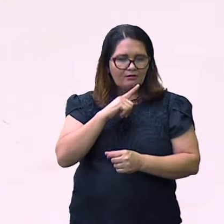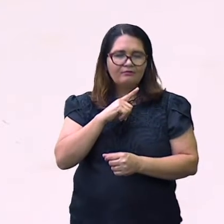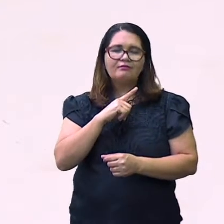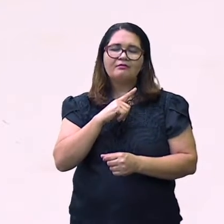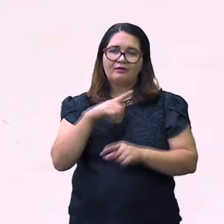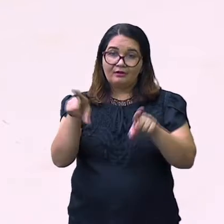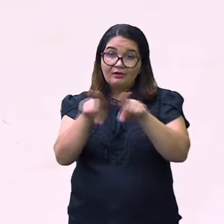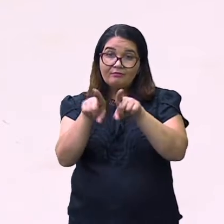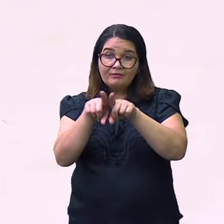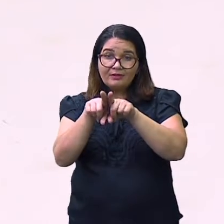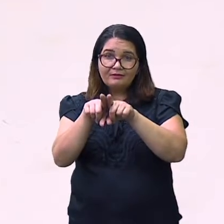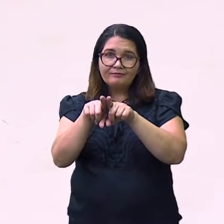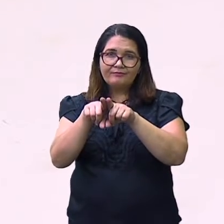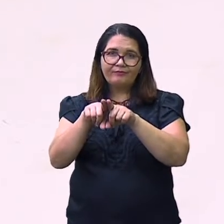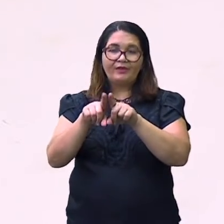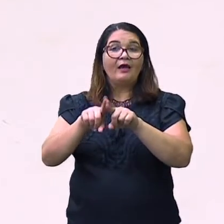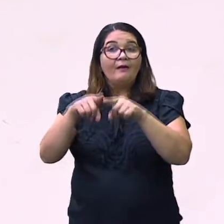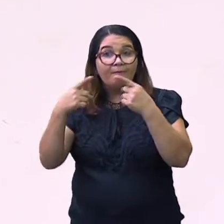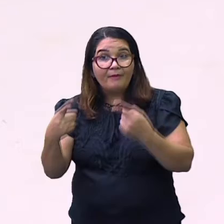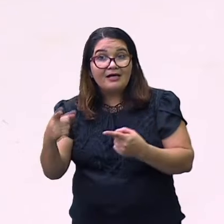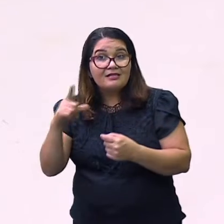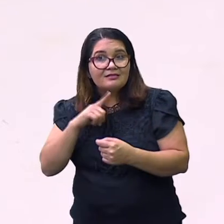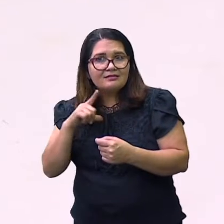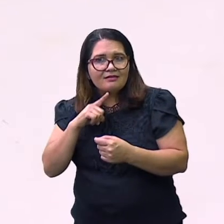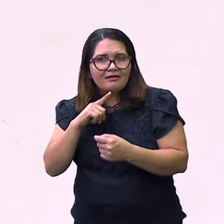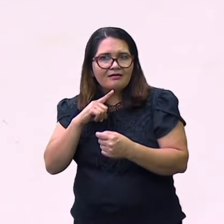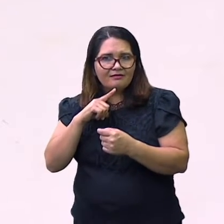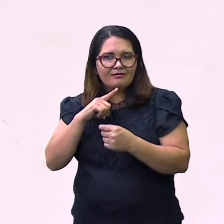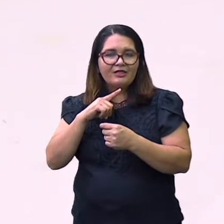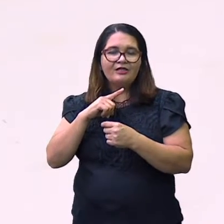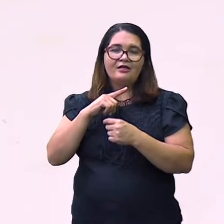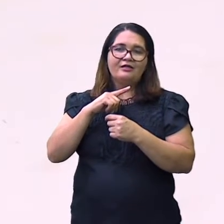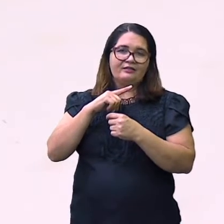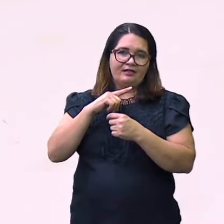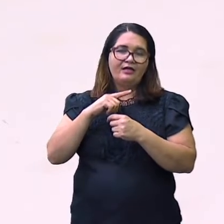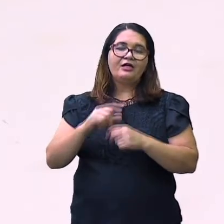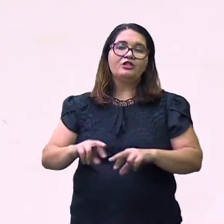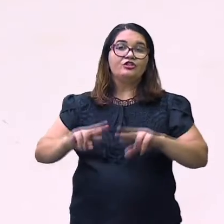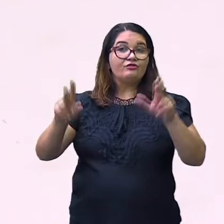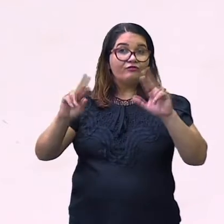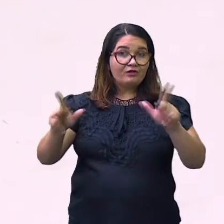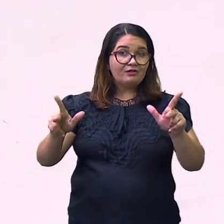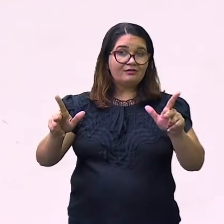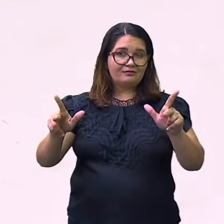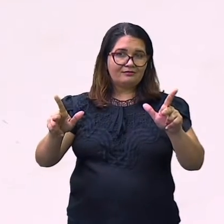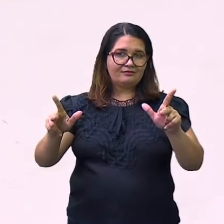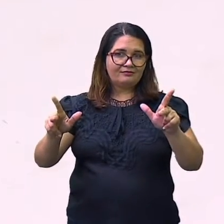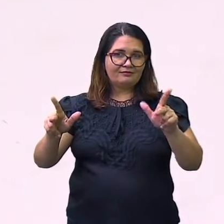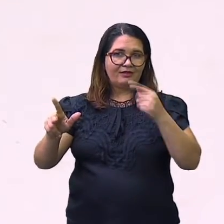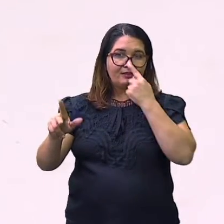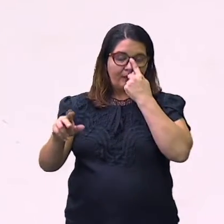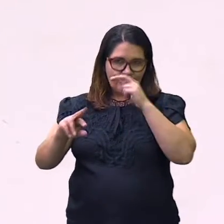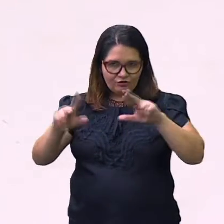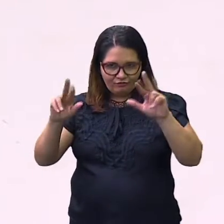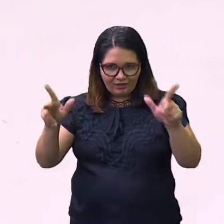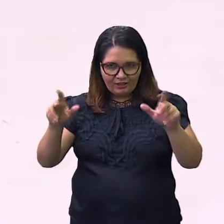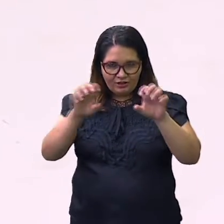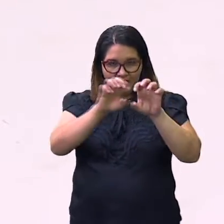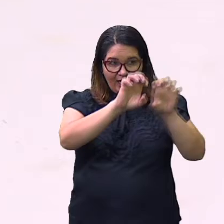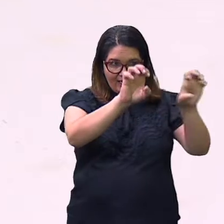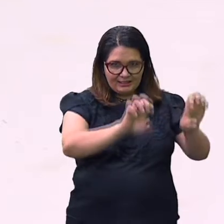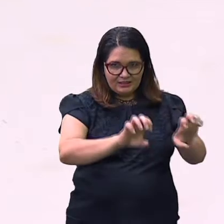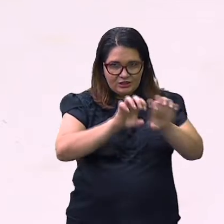existem diferenças, não é mesmo? O que será que tem mais de diferente aí que a gente pode visualizar, gente?